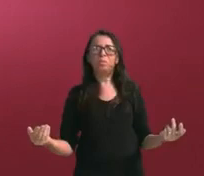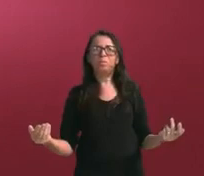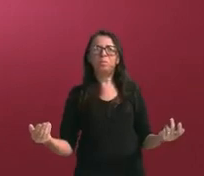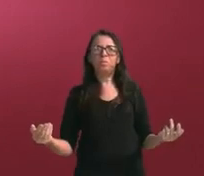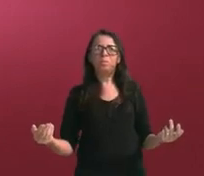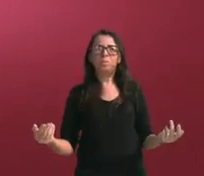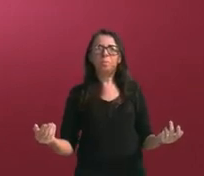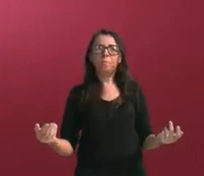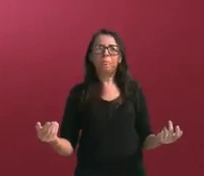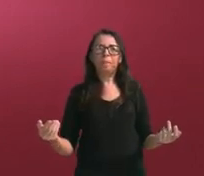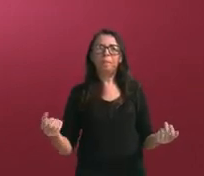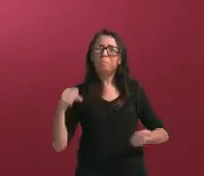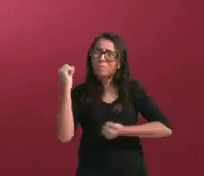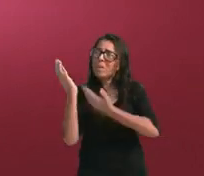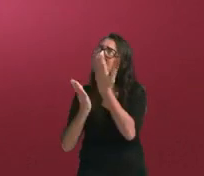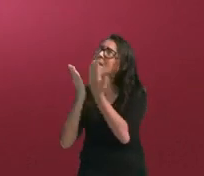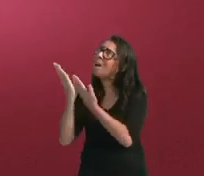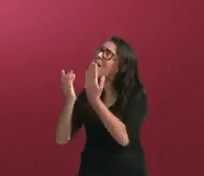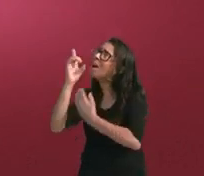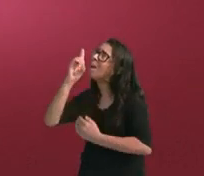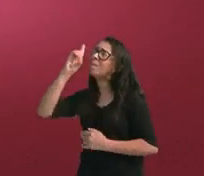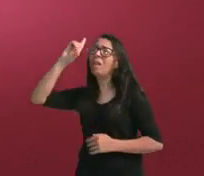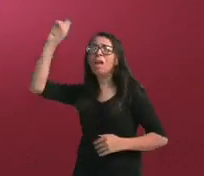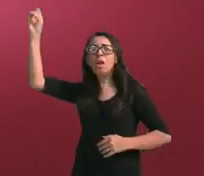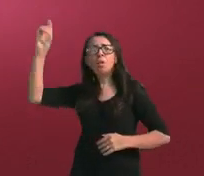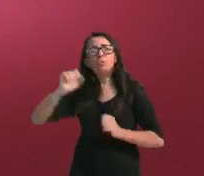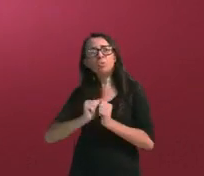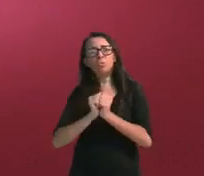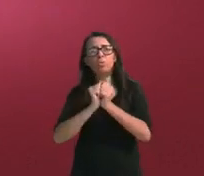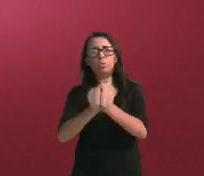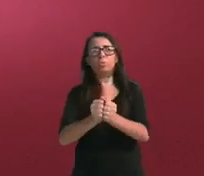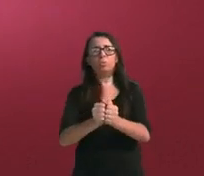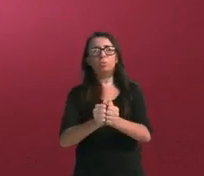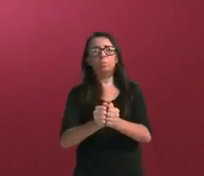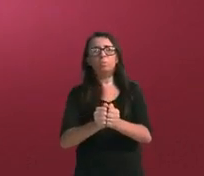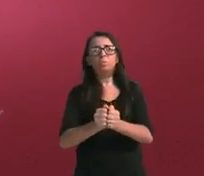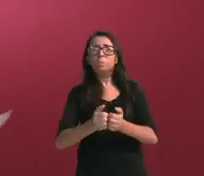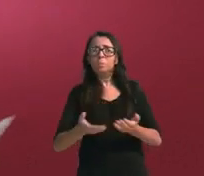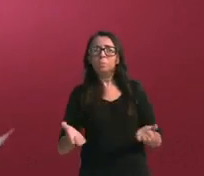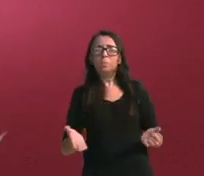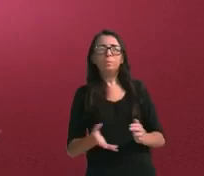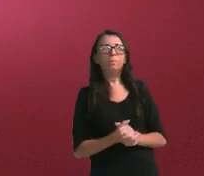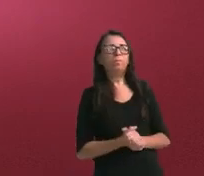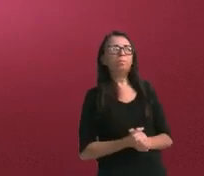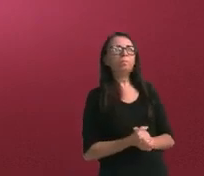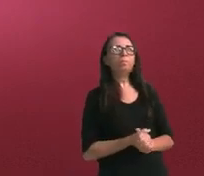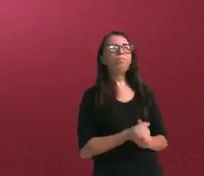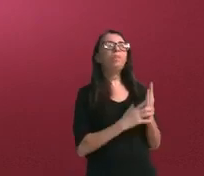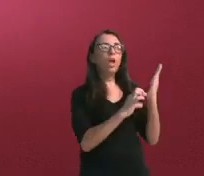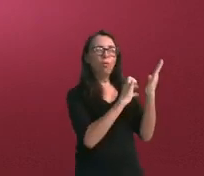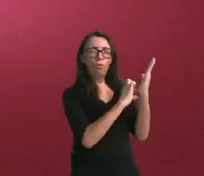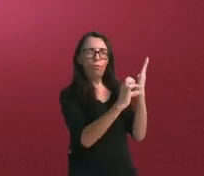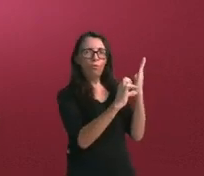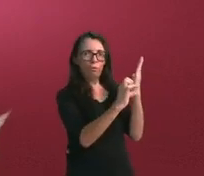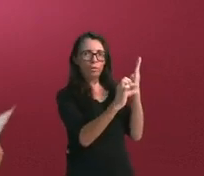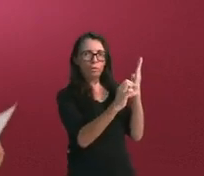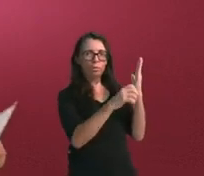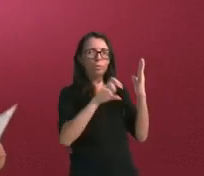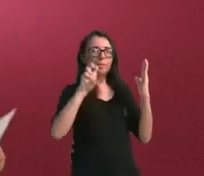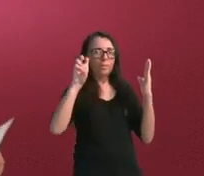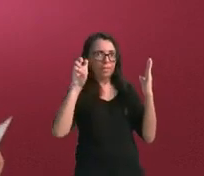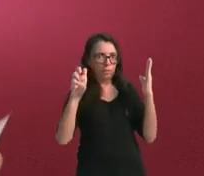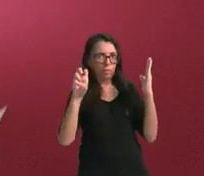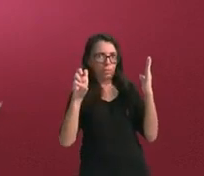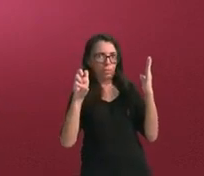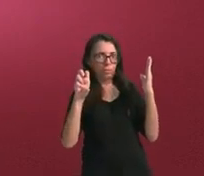Amém? Vamos ler agora e vamos ver o que Jesus mandou fazer aos discípulos no versos 5 e 6. O